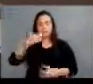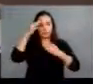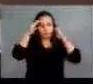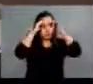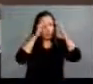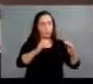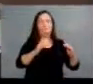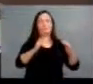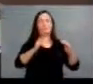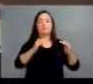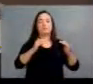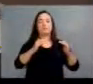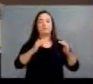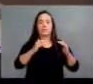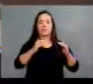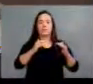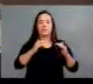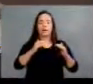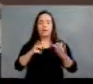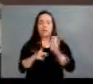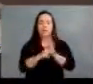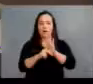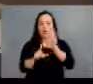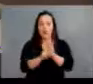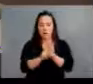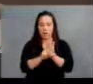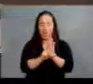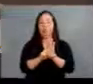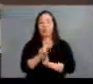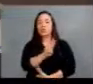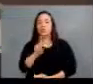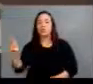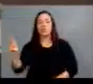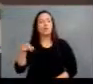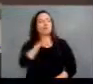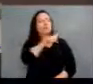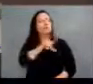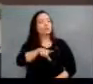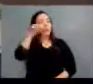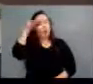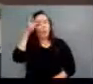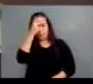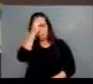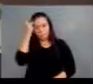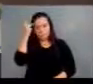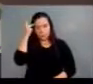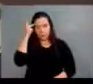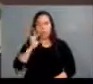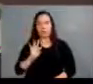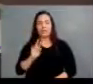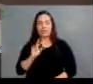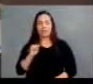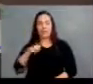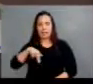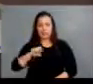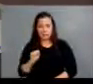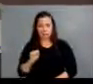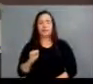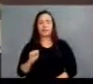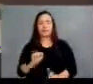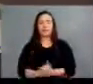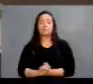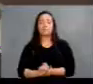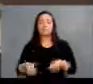cidadania, aprovando o nosso PL do nome social a pessoas trans, a necessidade de centros